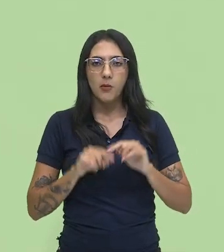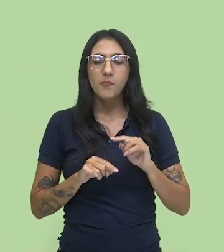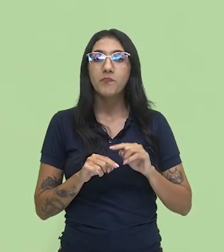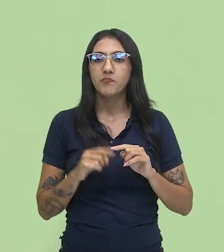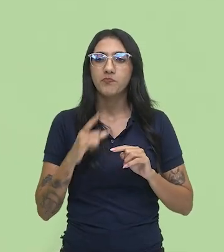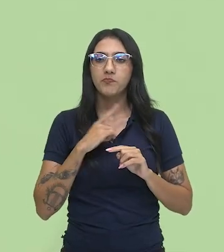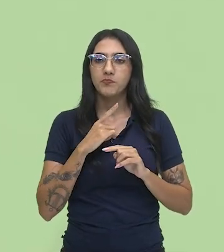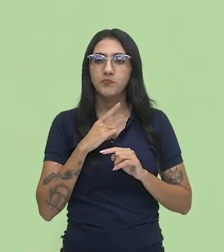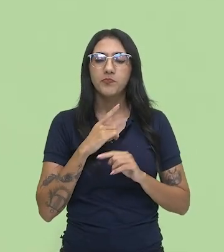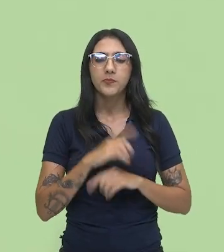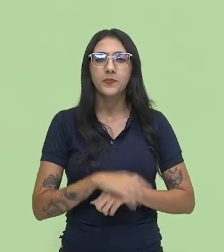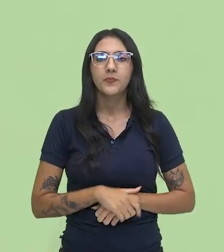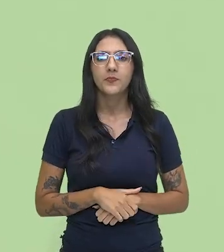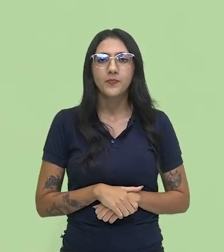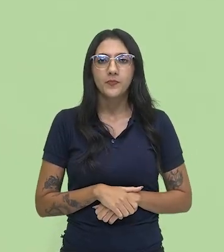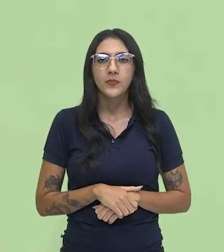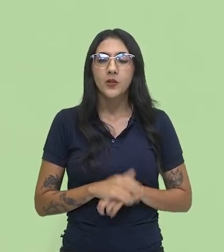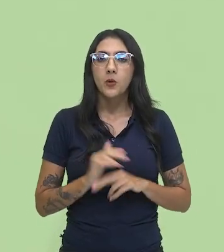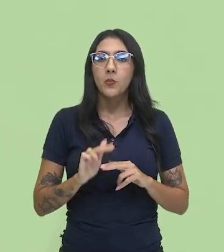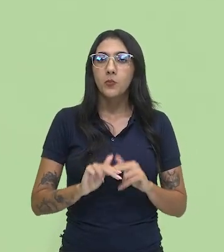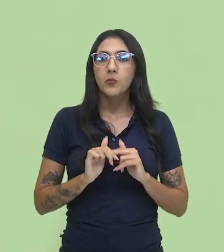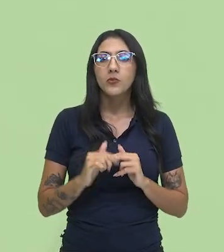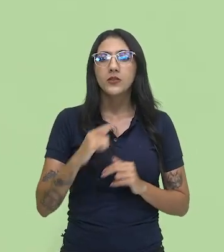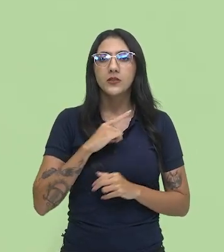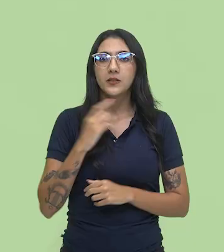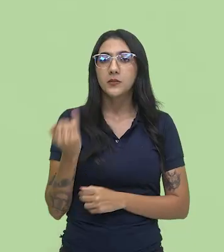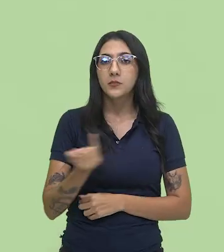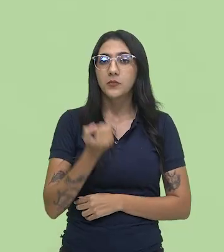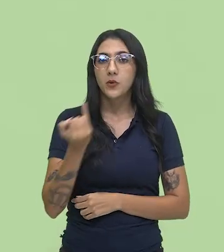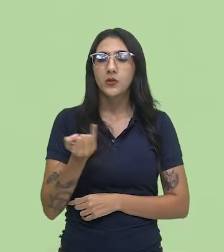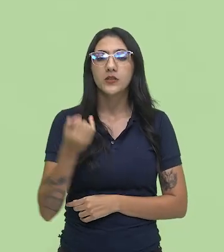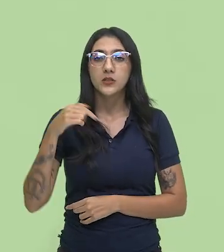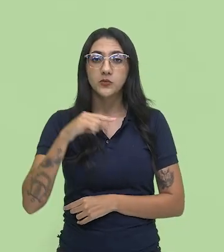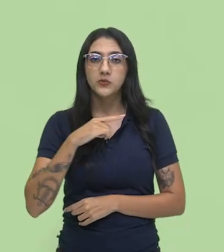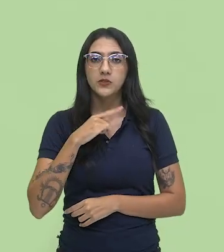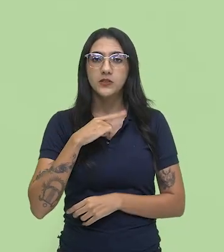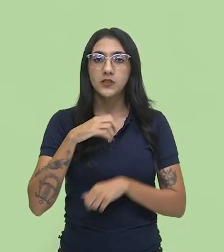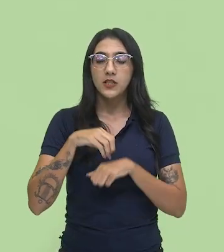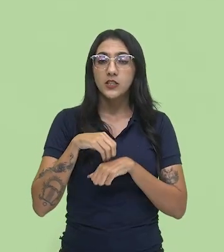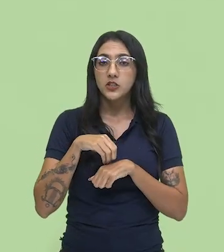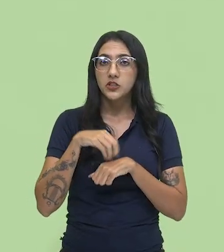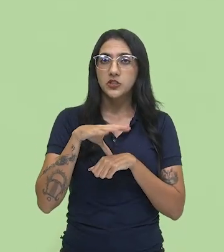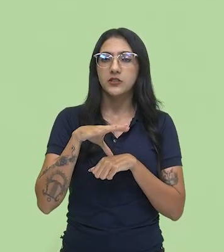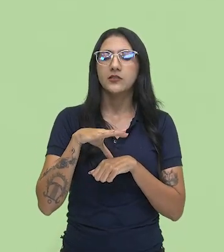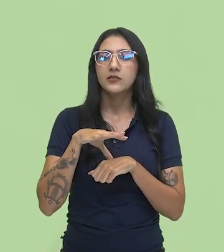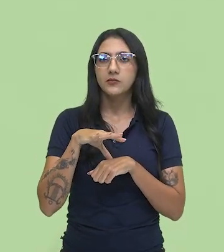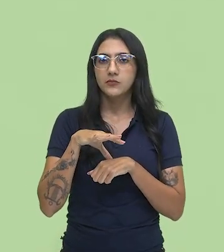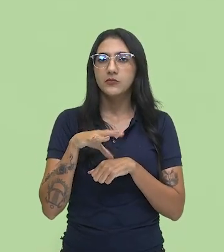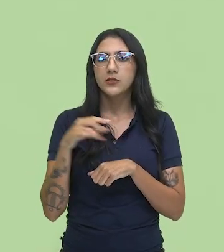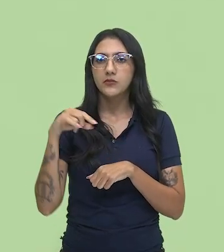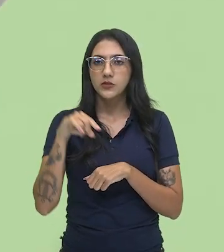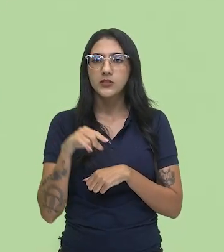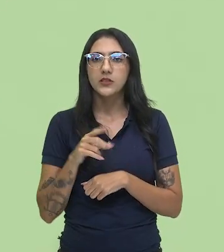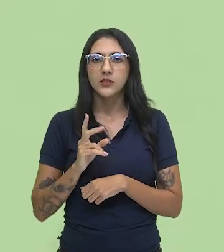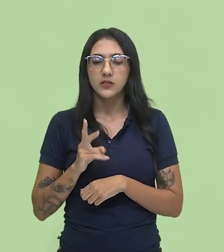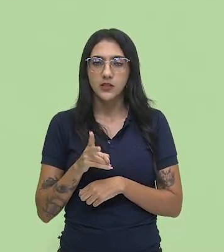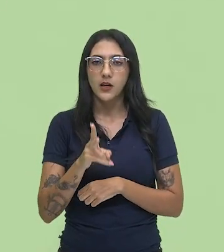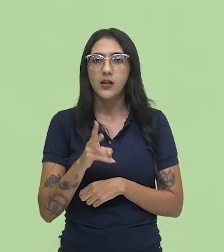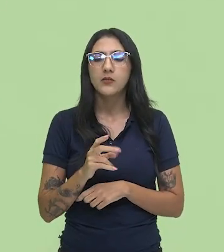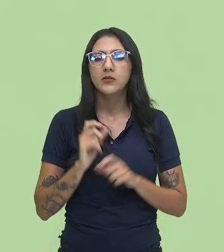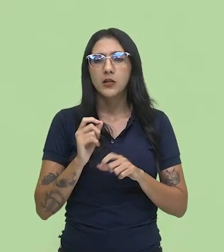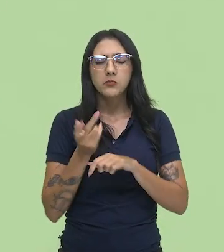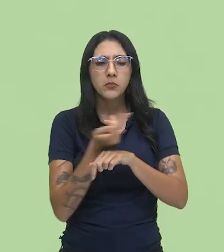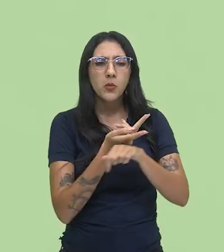lei também, tá? Então é importante que você procure, fica essa dica aí para vocês, tá? Procurar ao redor